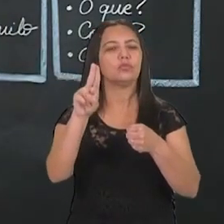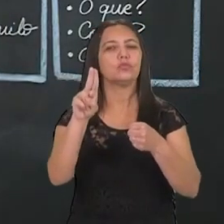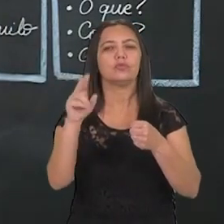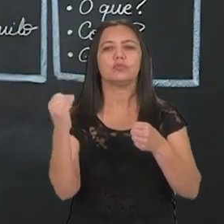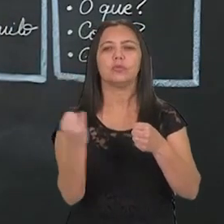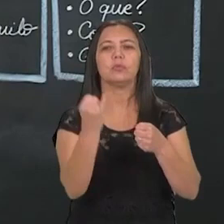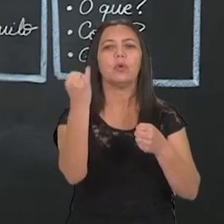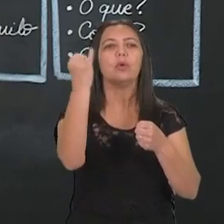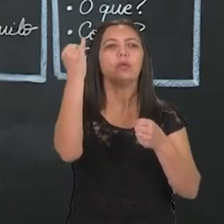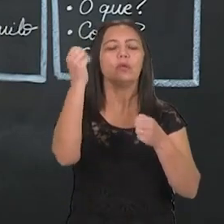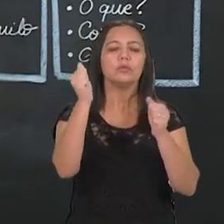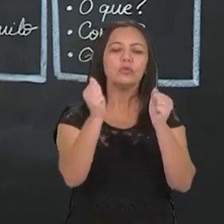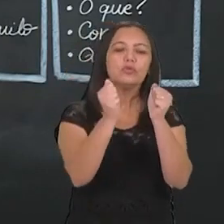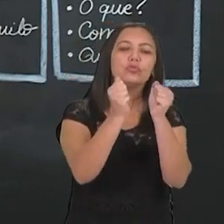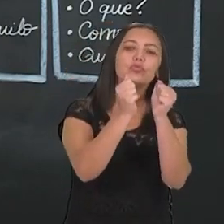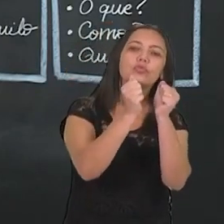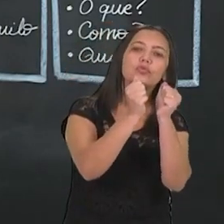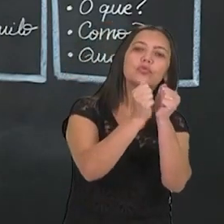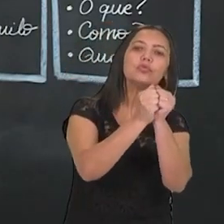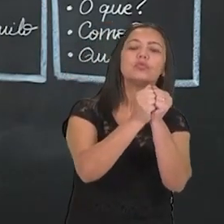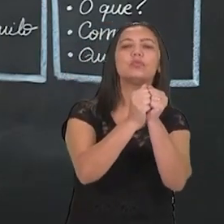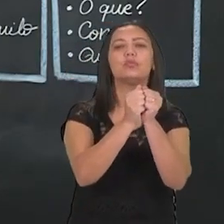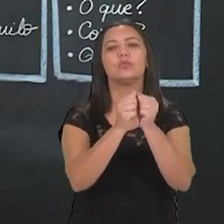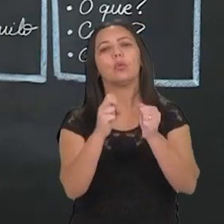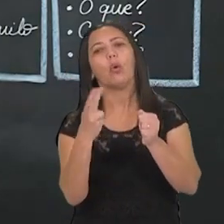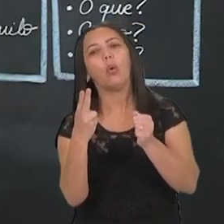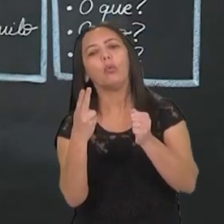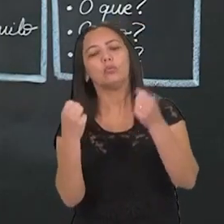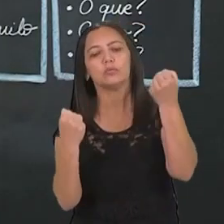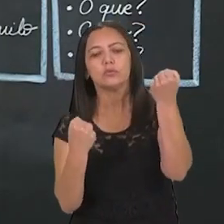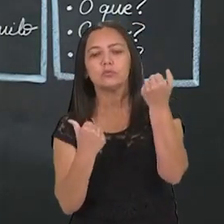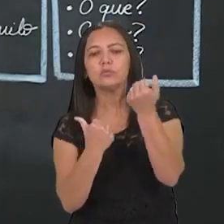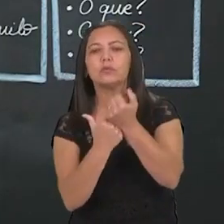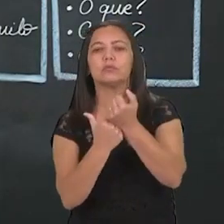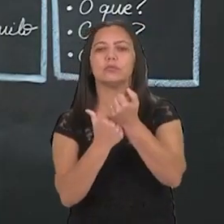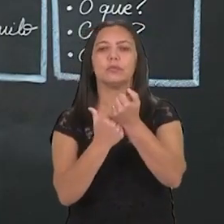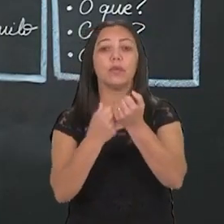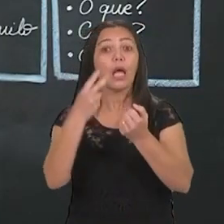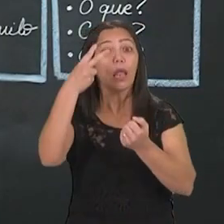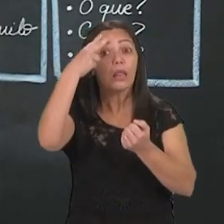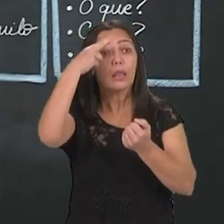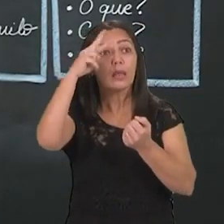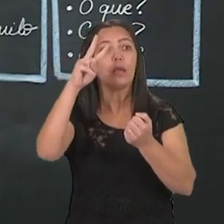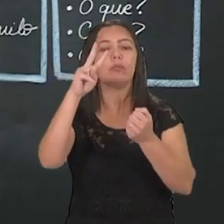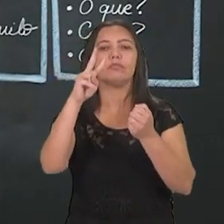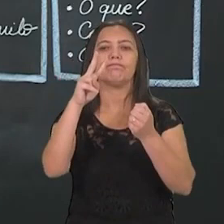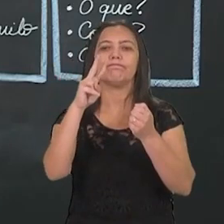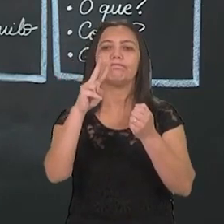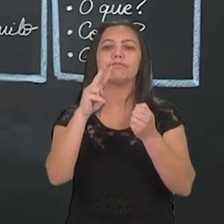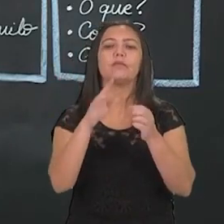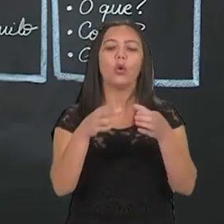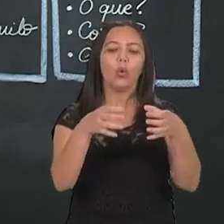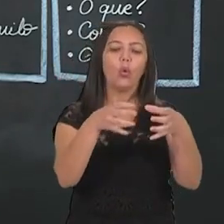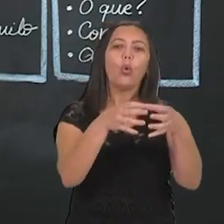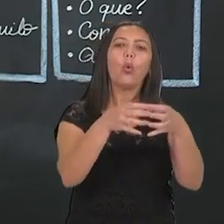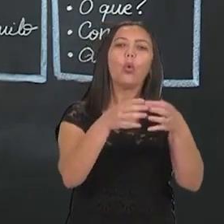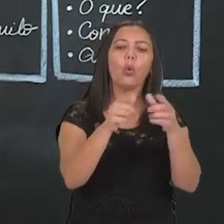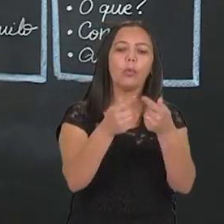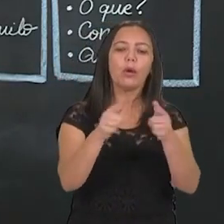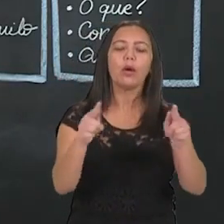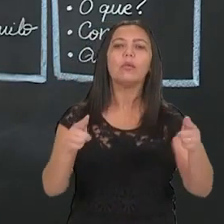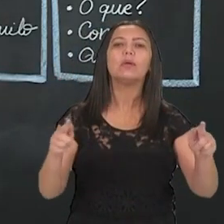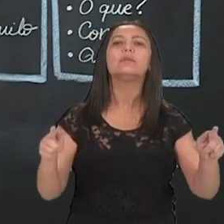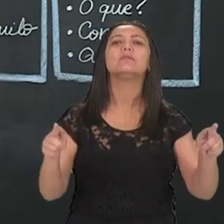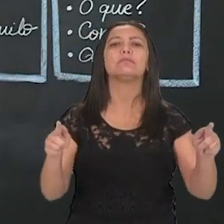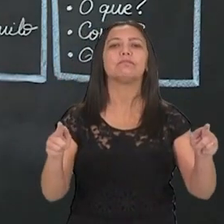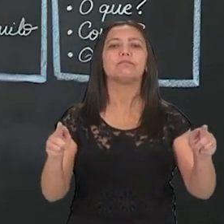dupla, a função de acompanhar ou de substituir o substantivo. Olha só, memoriza isso, é sempre bom associar a classe gramatical à